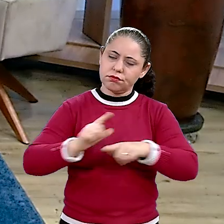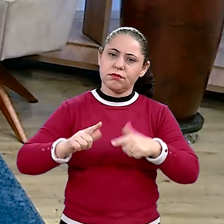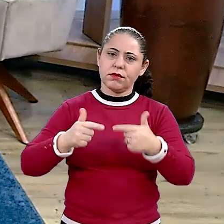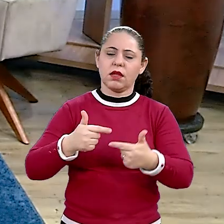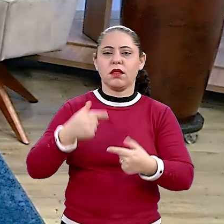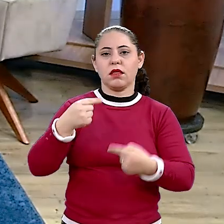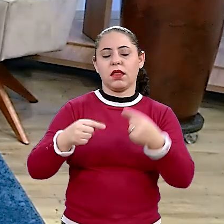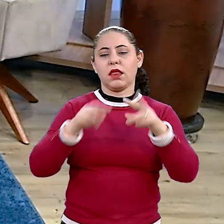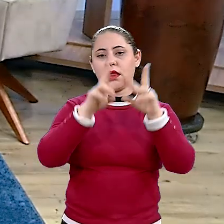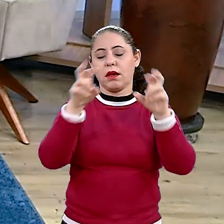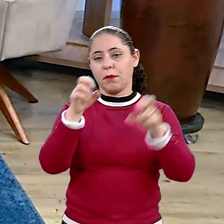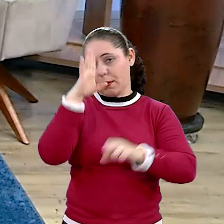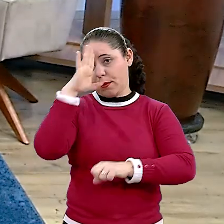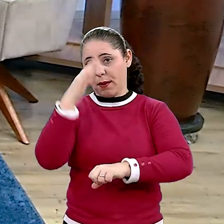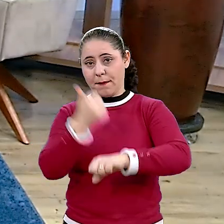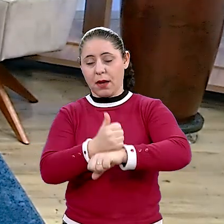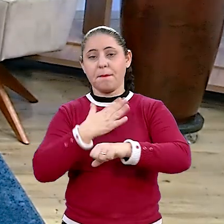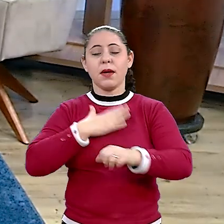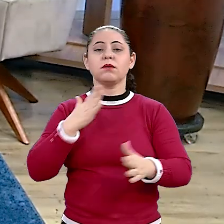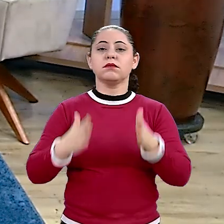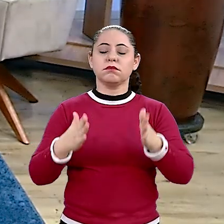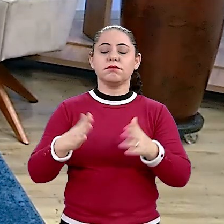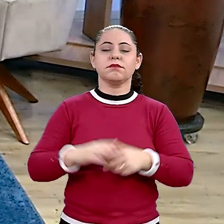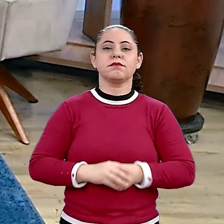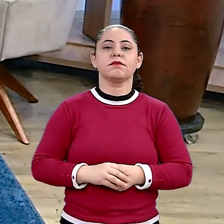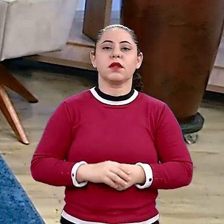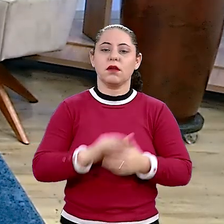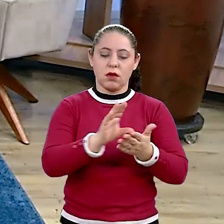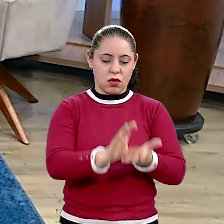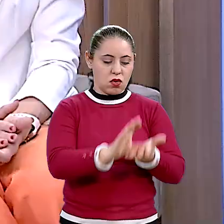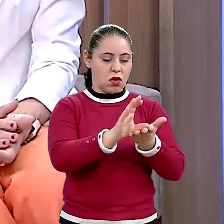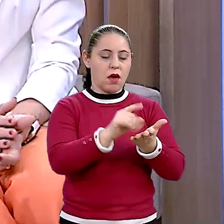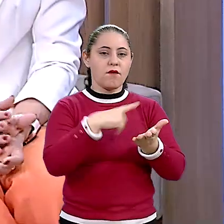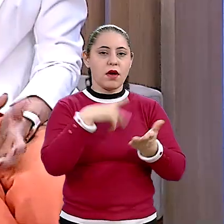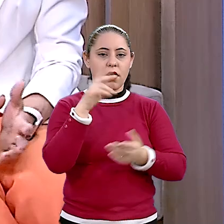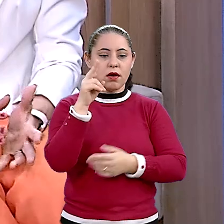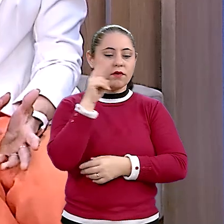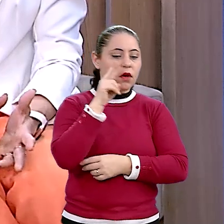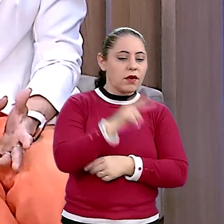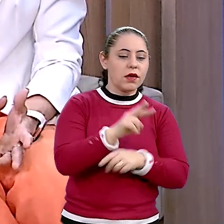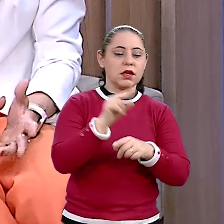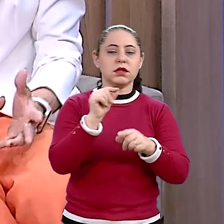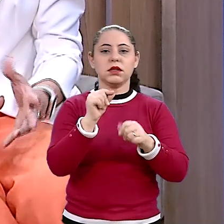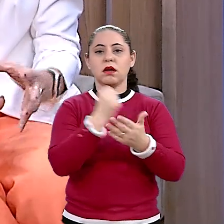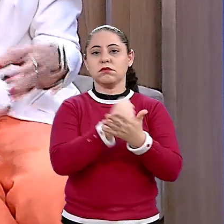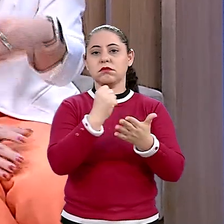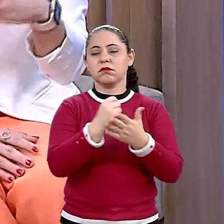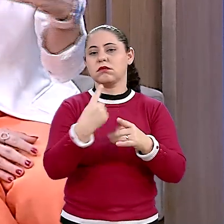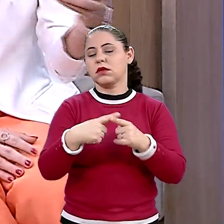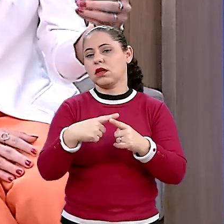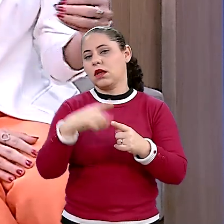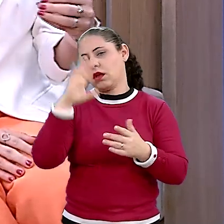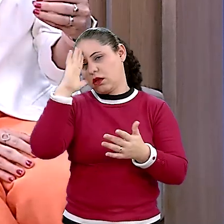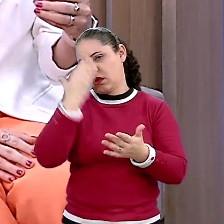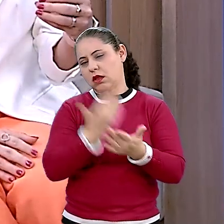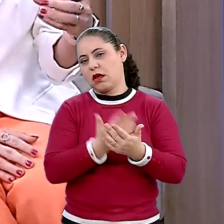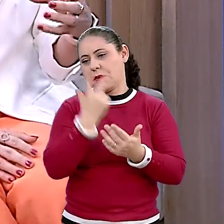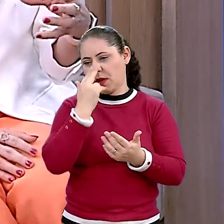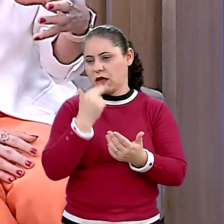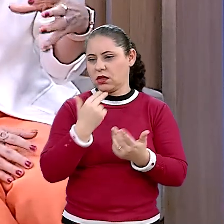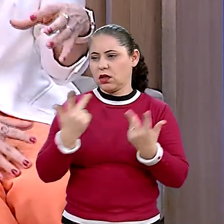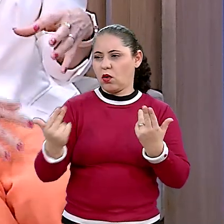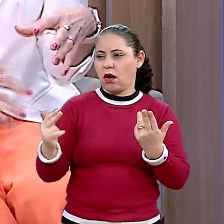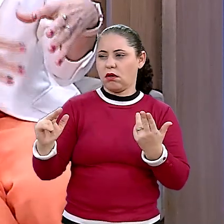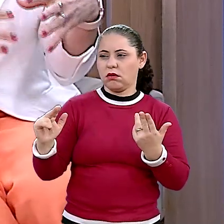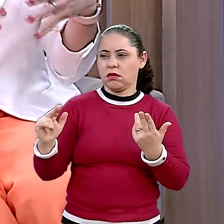um dos principais do meu mandato parlamentar. E essas comissões, elas vão verificar, por exemplo, esses contratos, porque eu acredito que seja um círculo vicioso, uma